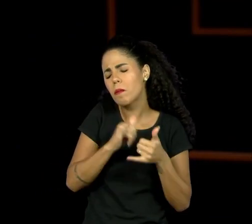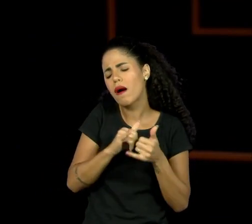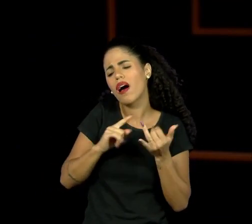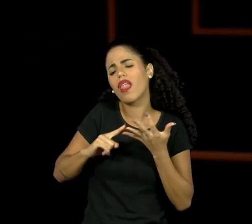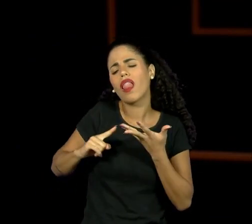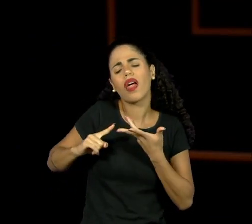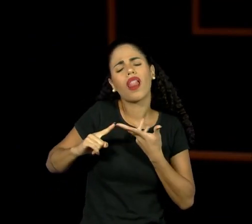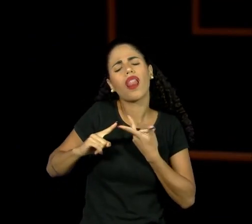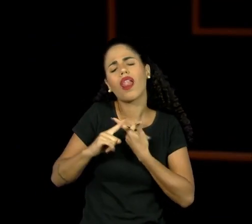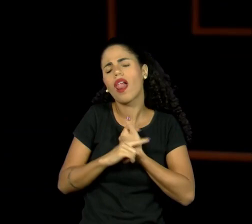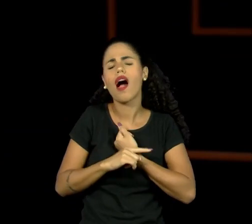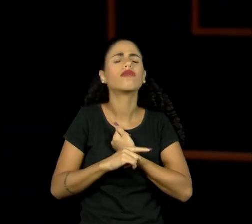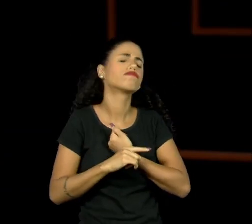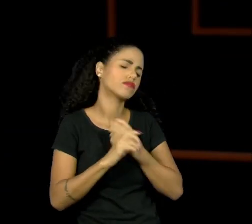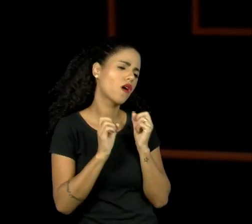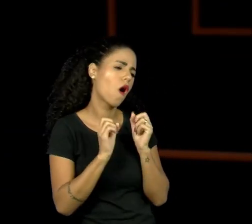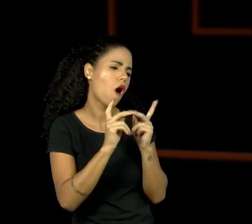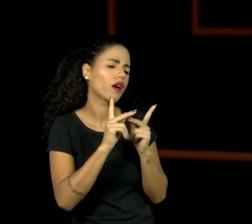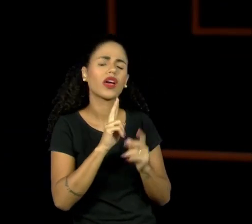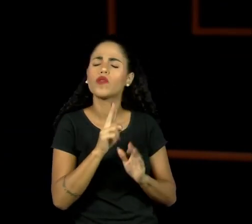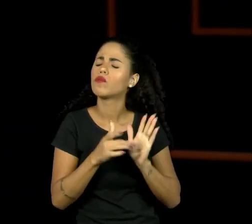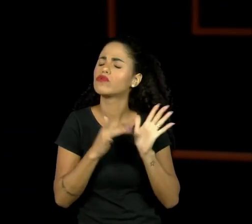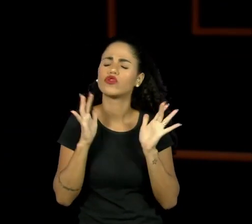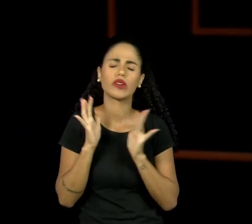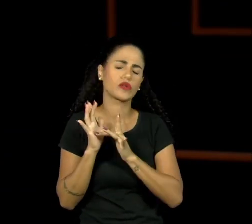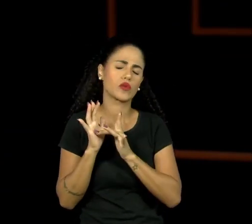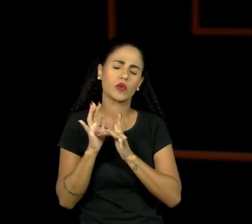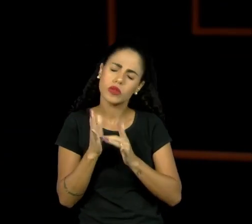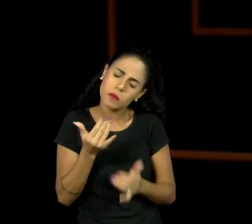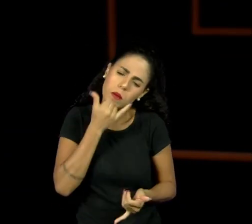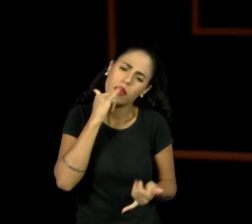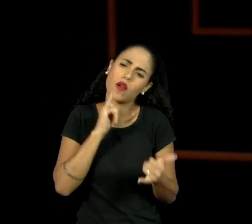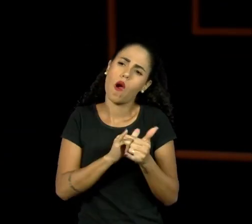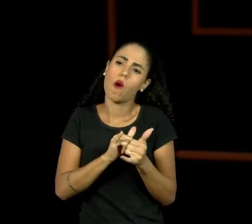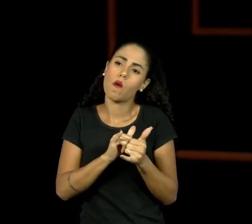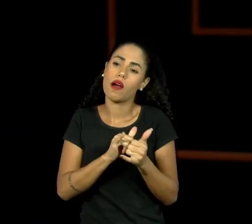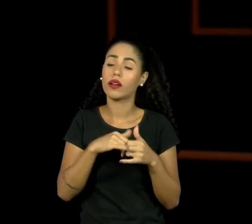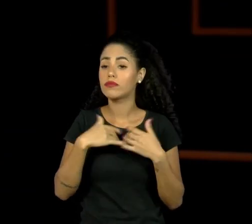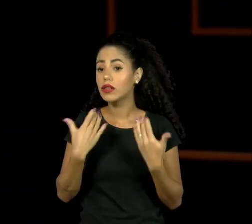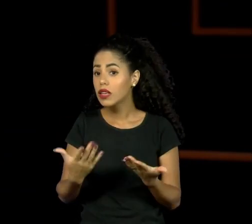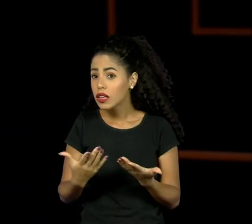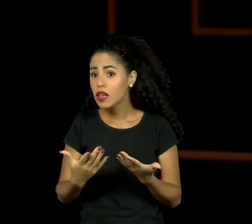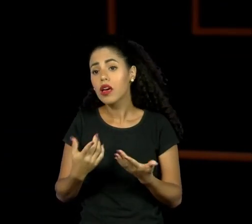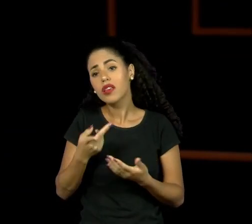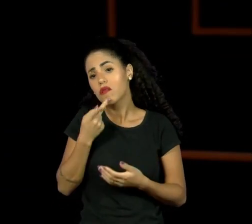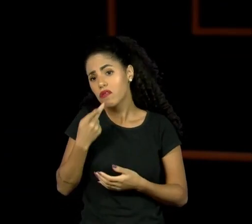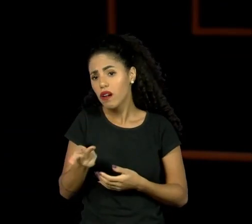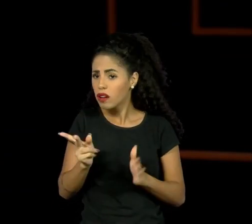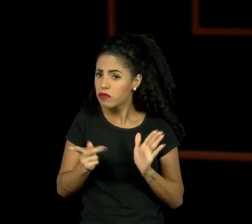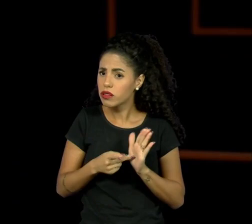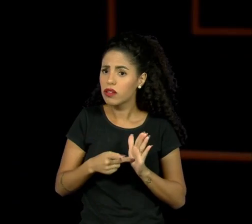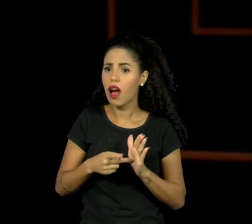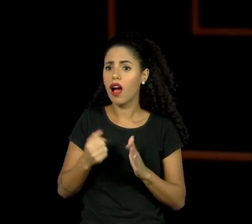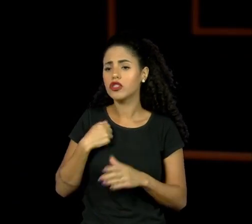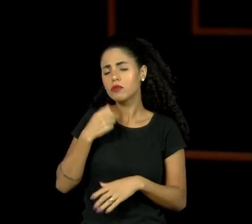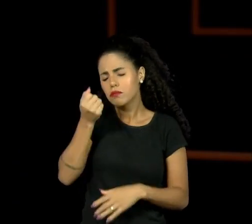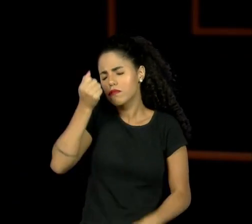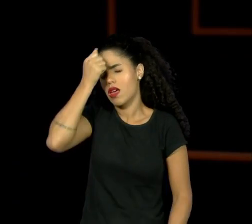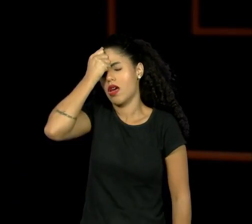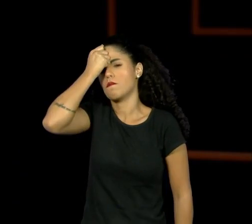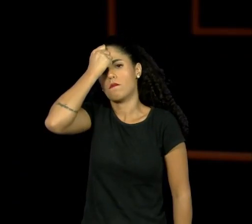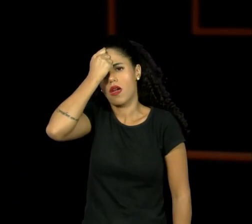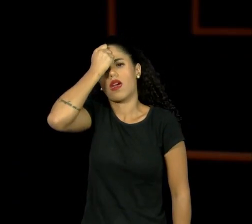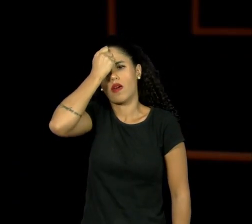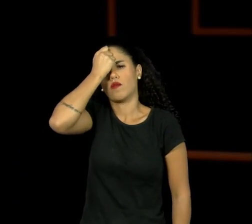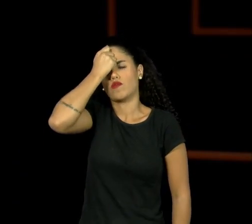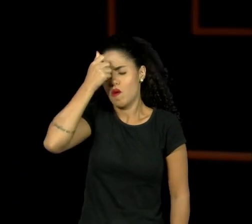esculhambando comigo. Eu falei, tudo bem, eu te perdoo em nome de Jesus, mesmo assim. Mas eu estou te falando que eu não gostei de ter feito isso. Eu estou me